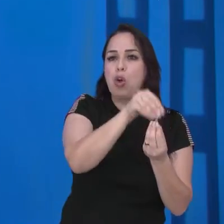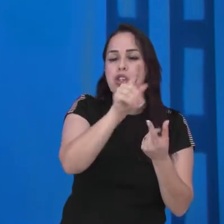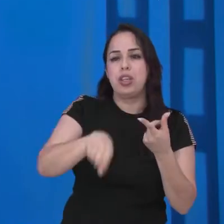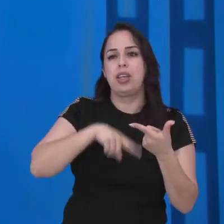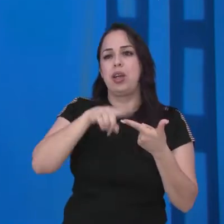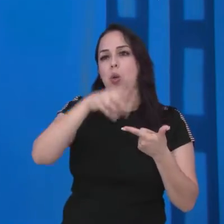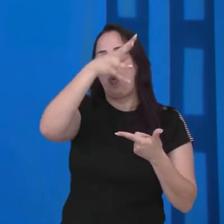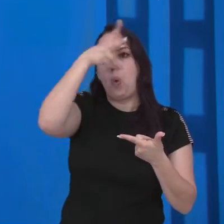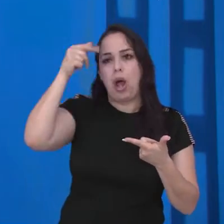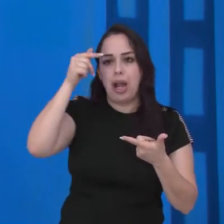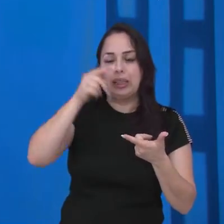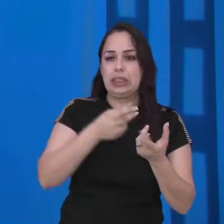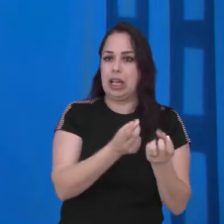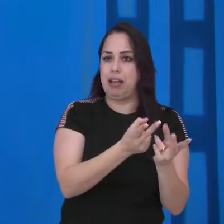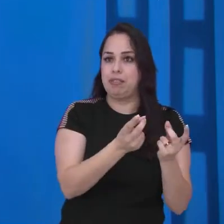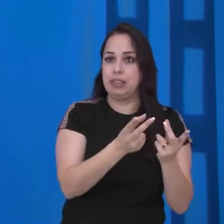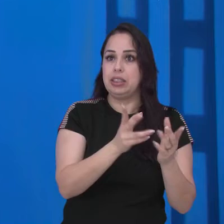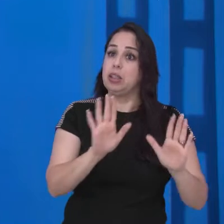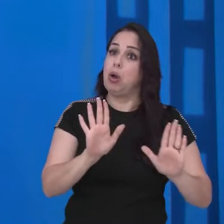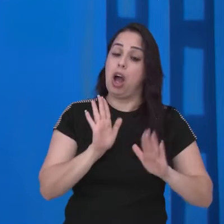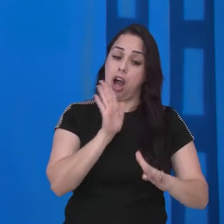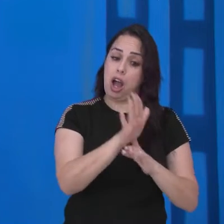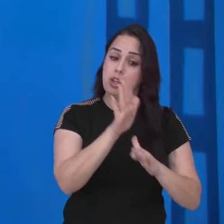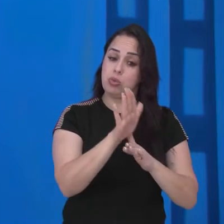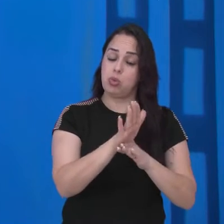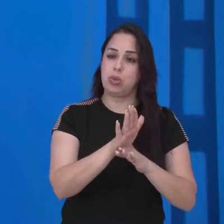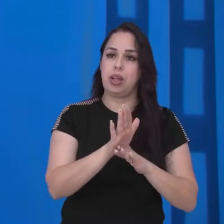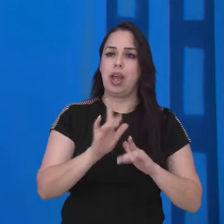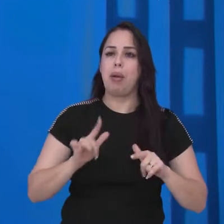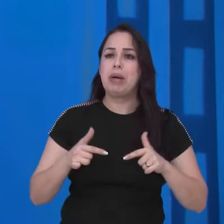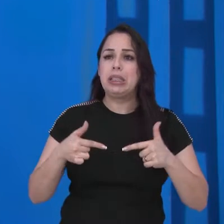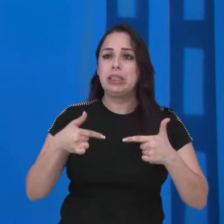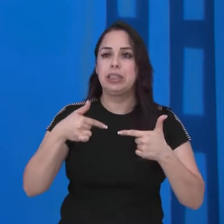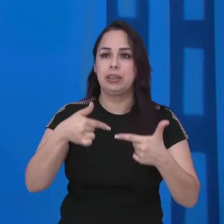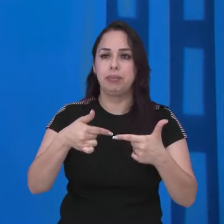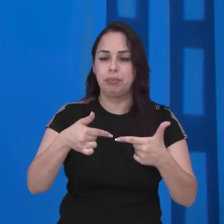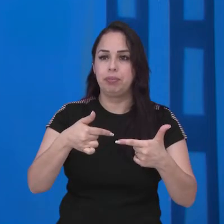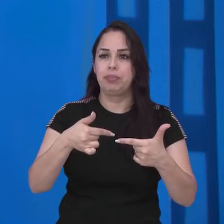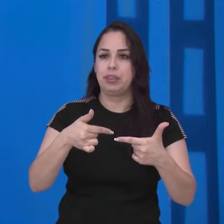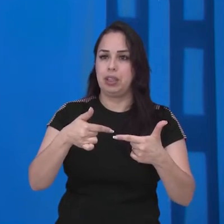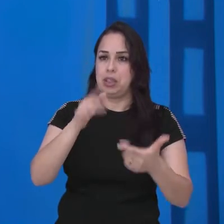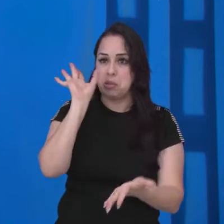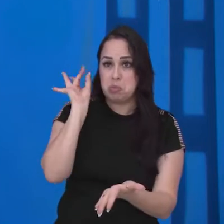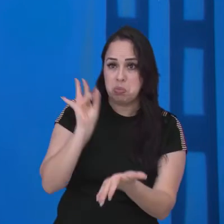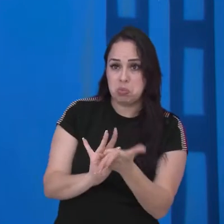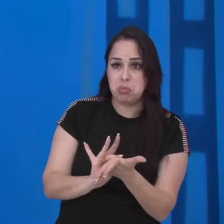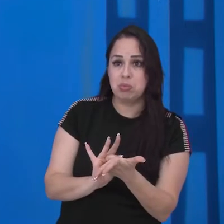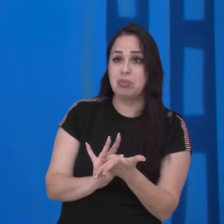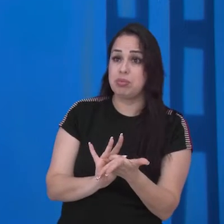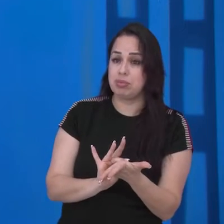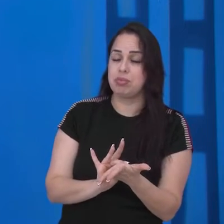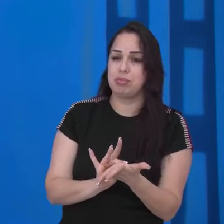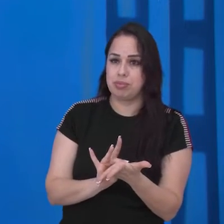refrigerante. Então, assim, essas ações, né, que são ações que a gente chama de ações que são